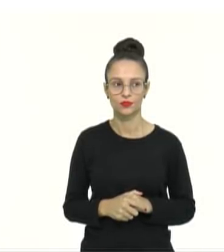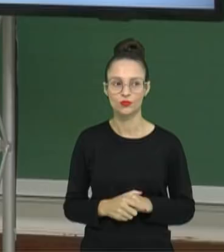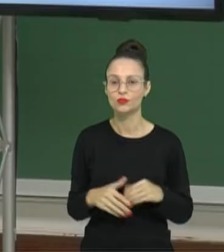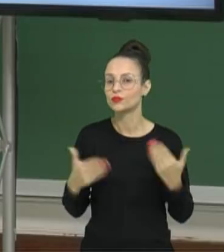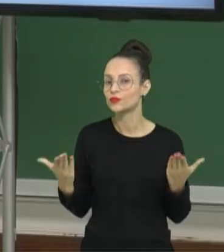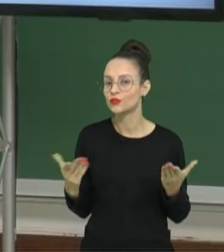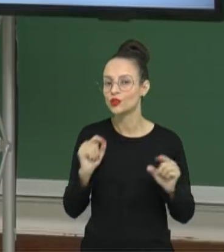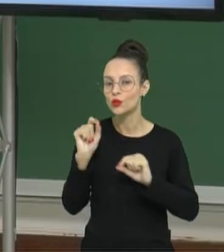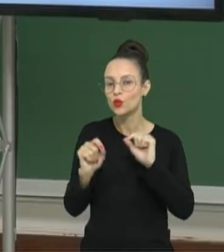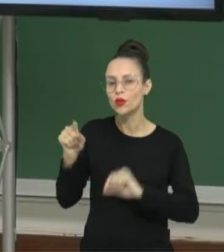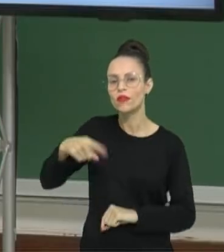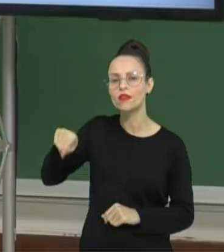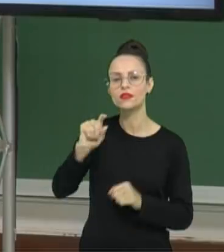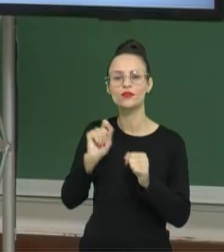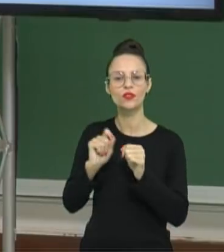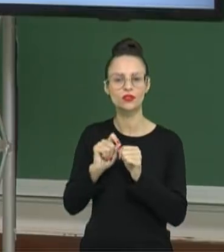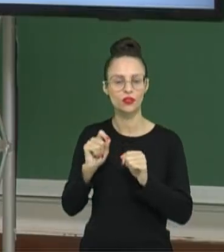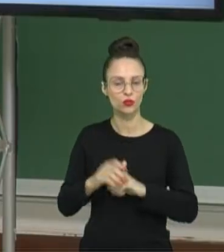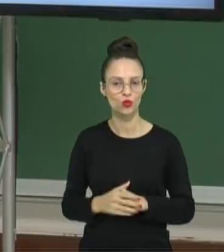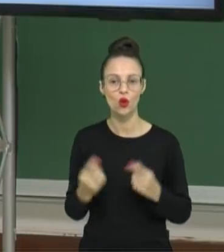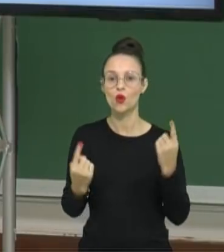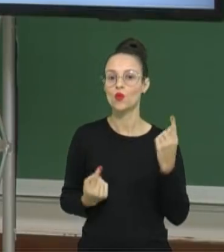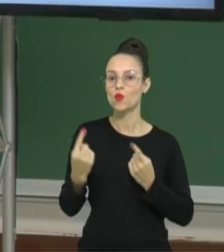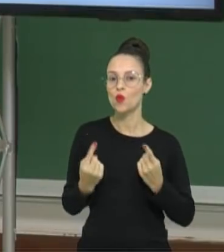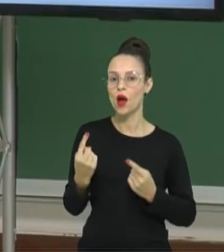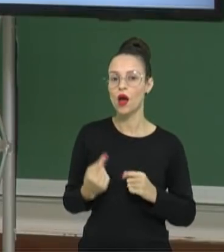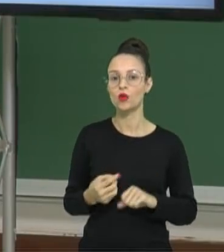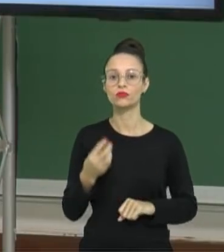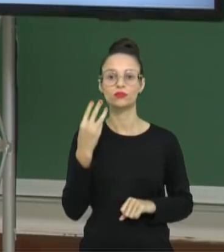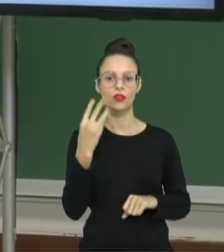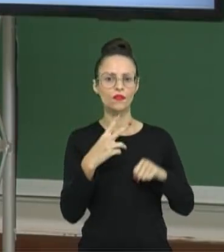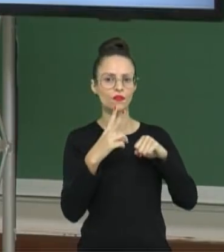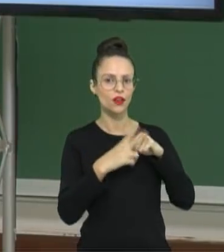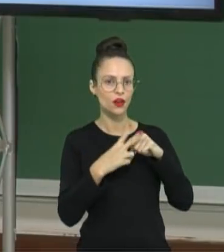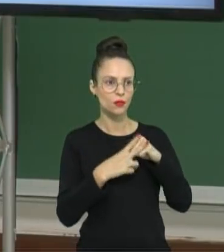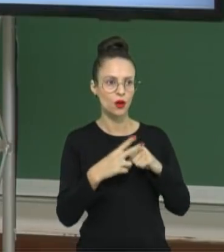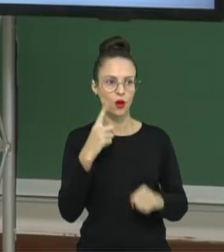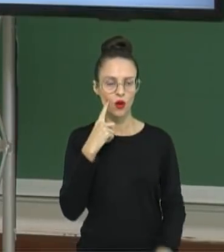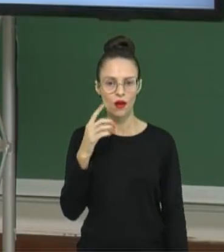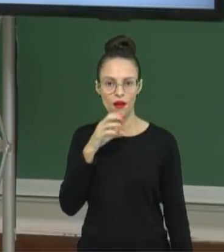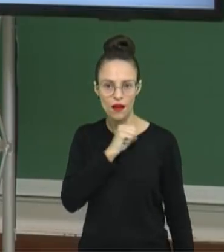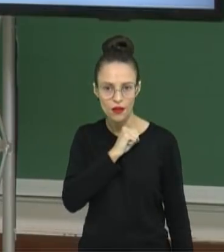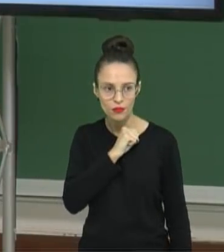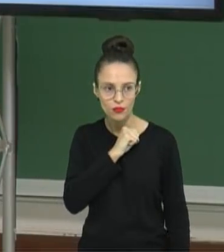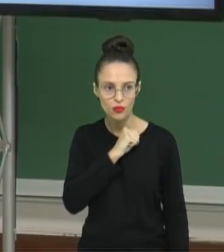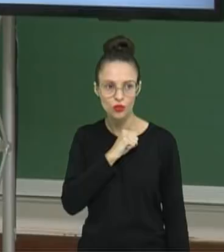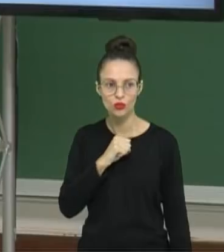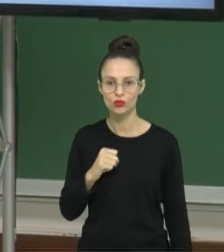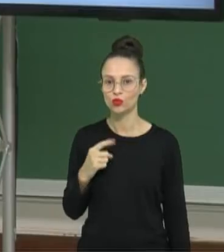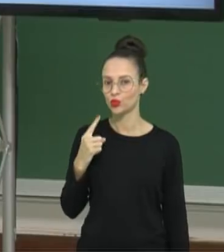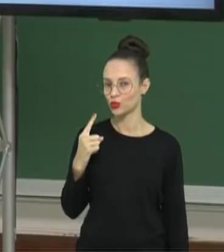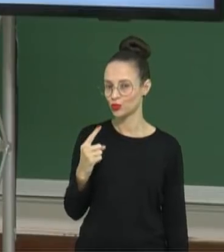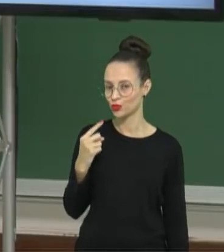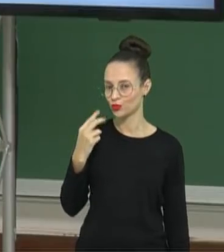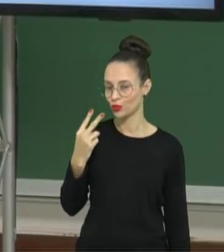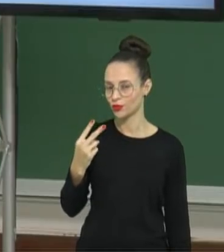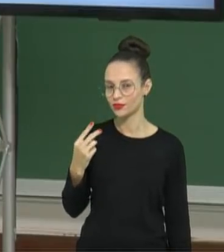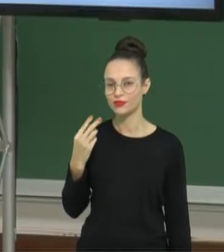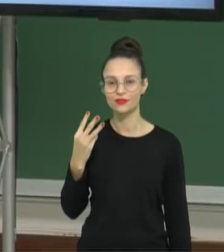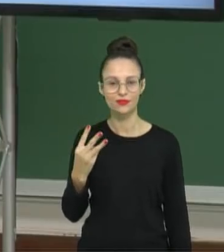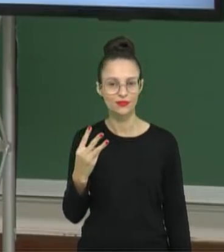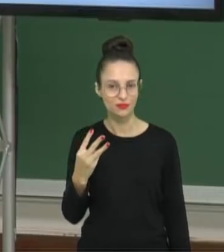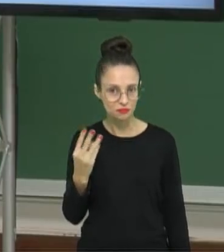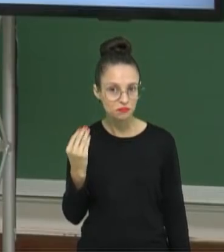O que eles estão fazendo? Qual dos três verbos? Vamos lá, rapidinho. Um, dois,